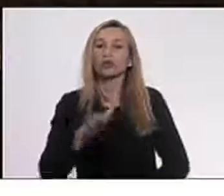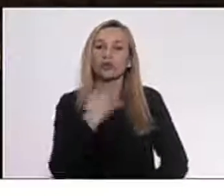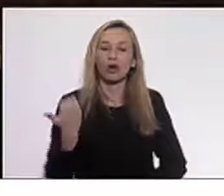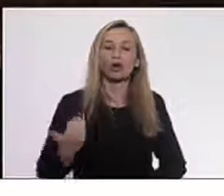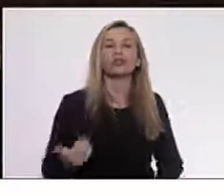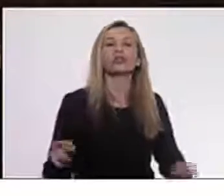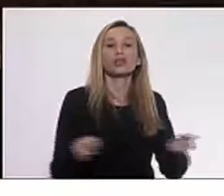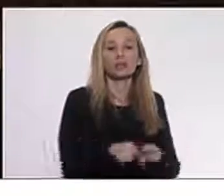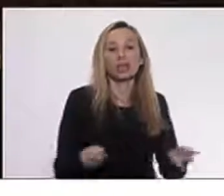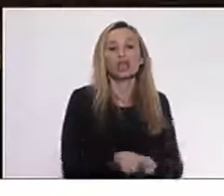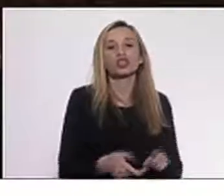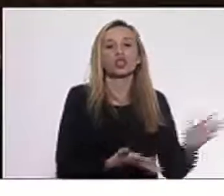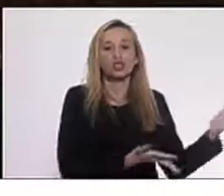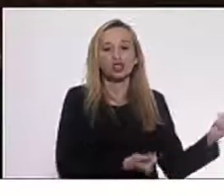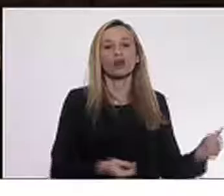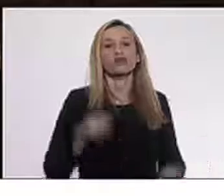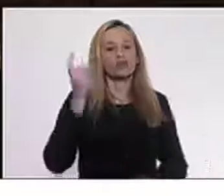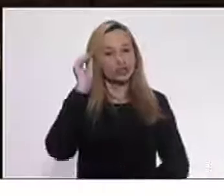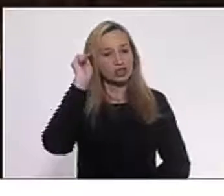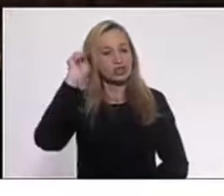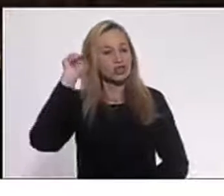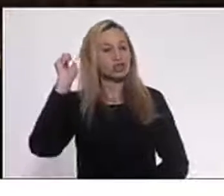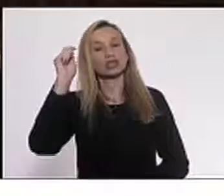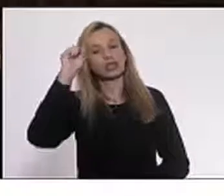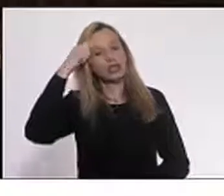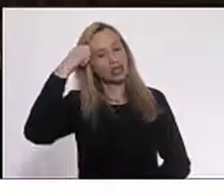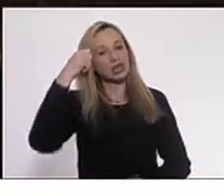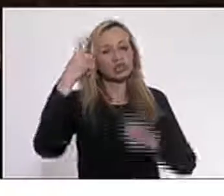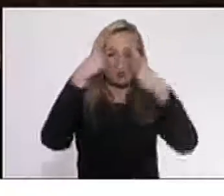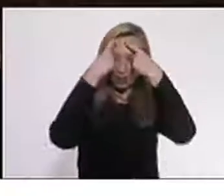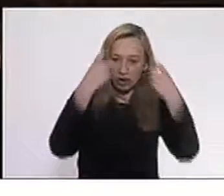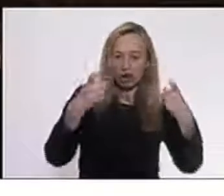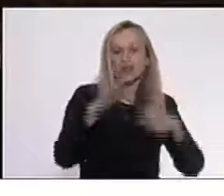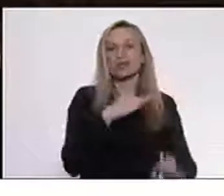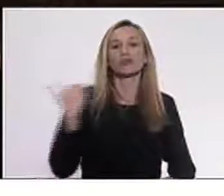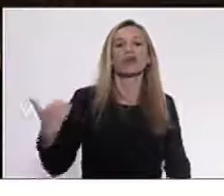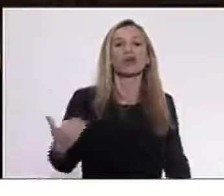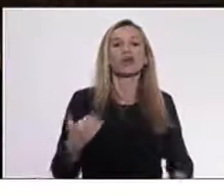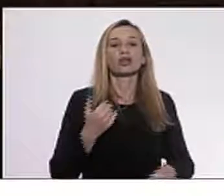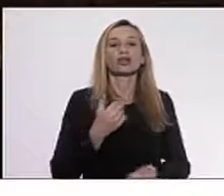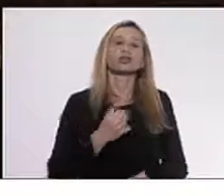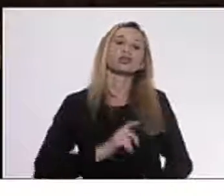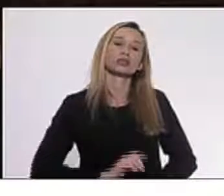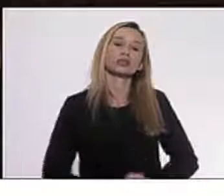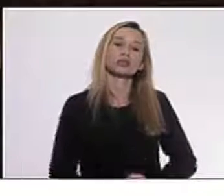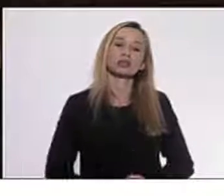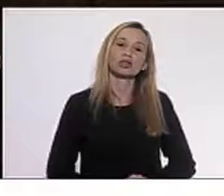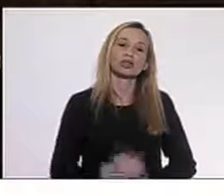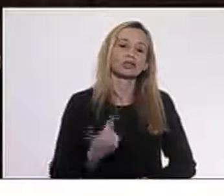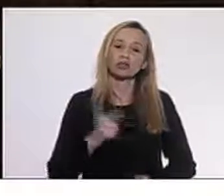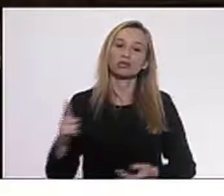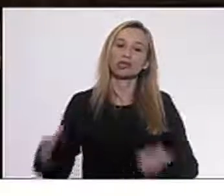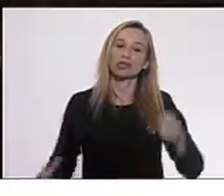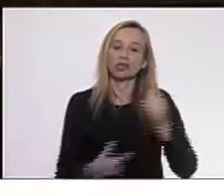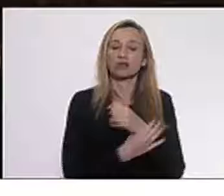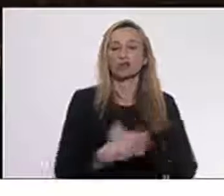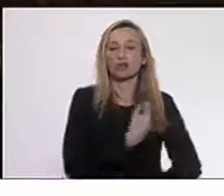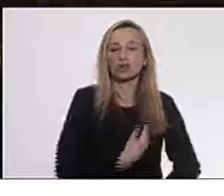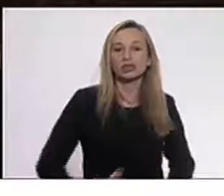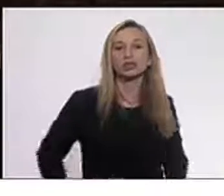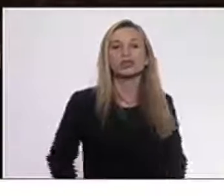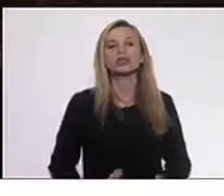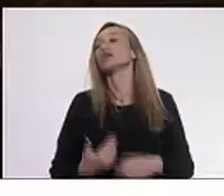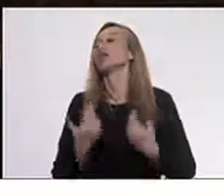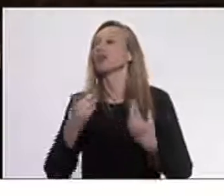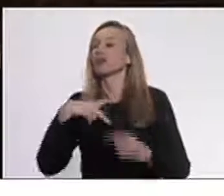morrem vítimas desse processo violento, que não prioriza de fato uma segurança pública, que, assim